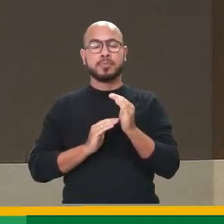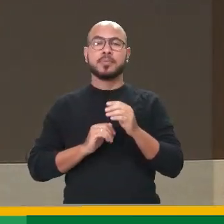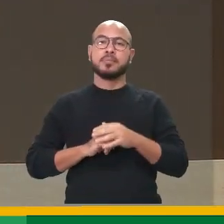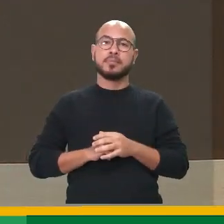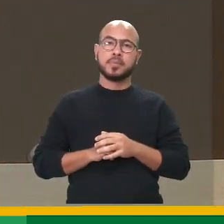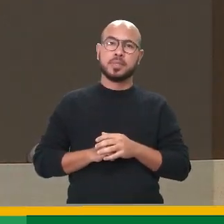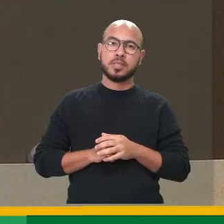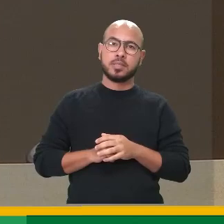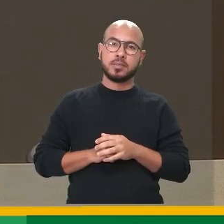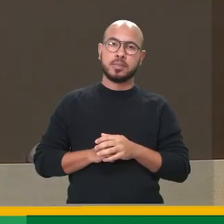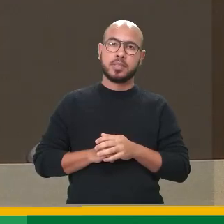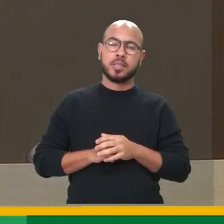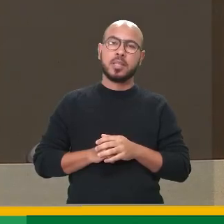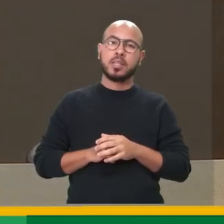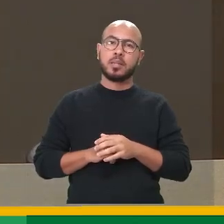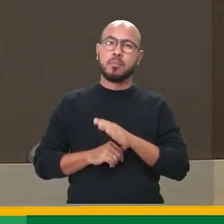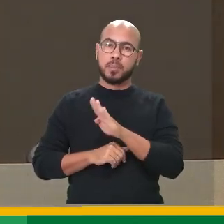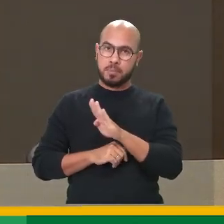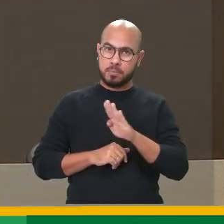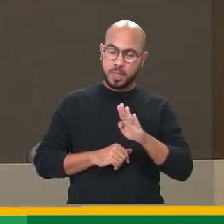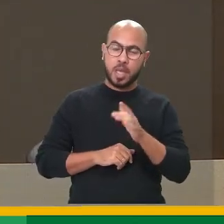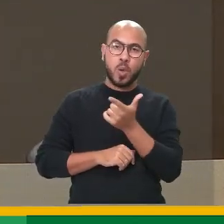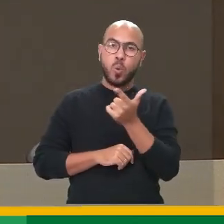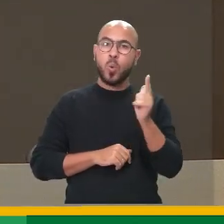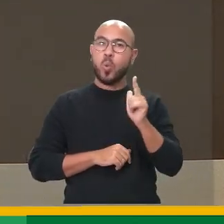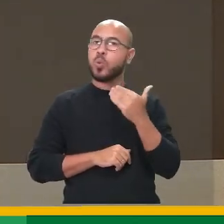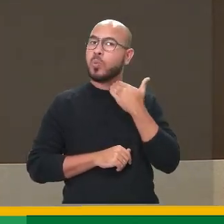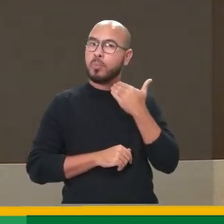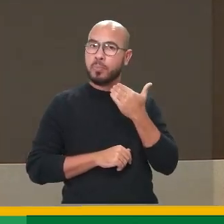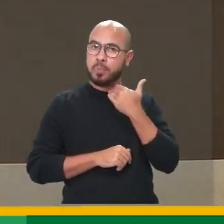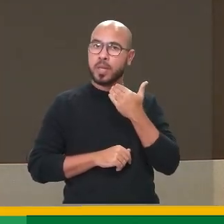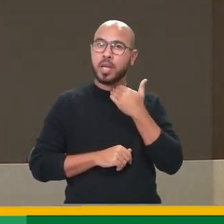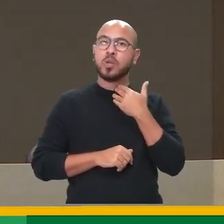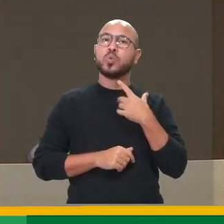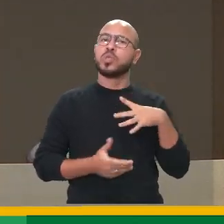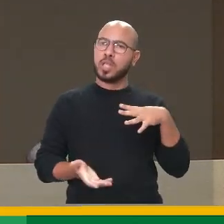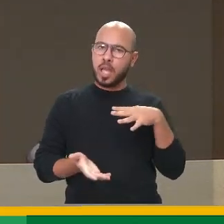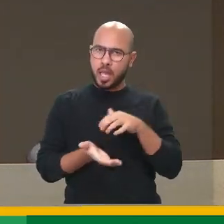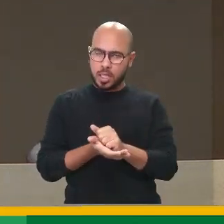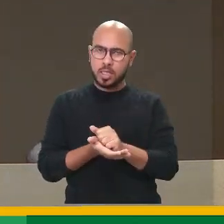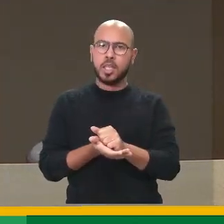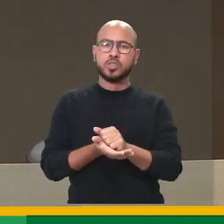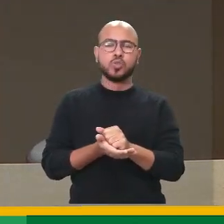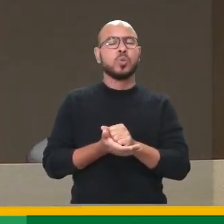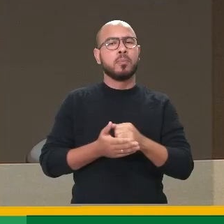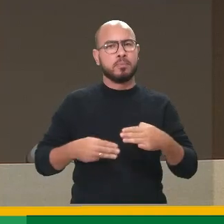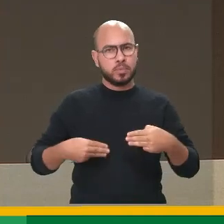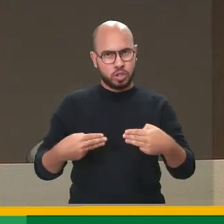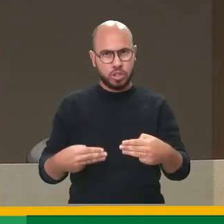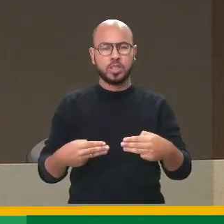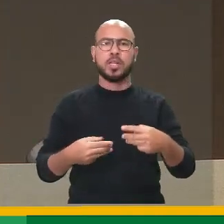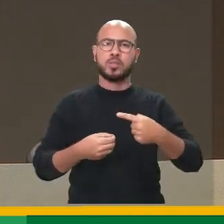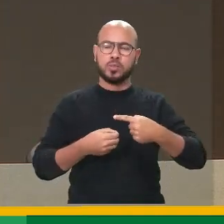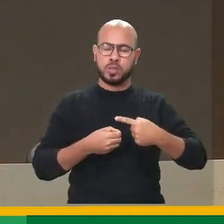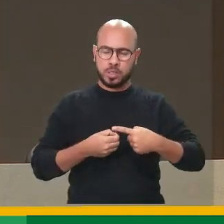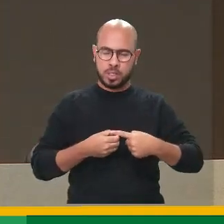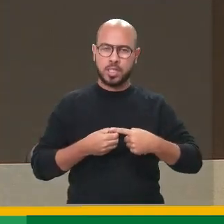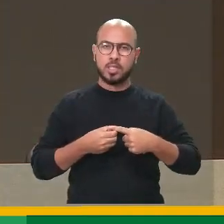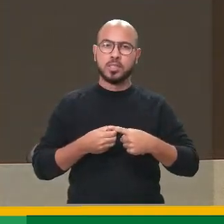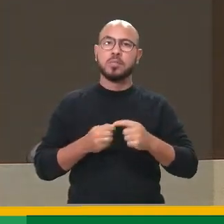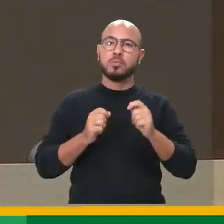instituições financeiras credenciadas pelo Ministério das cidades para aquisição de